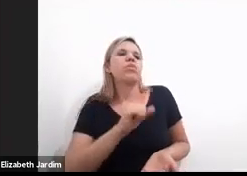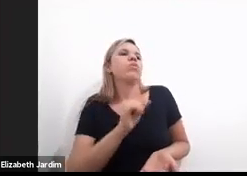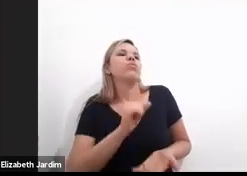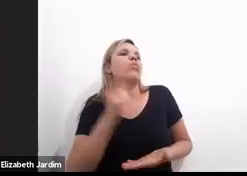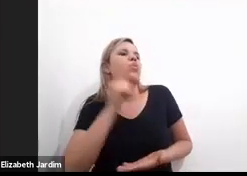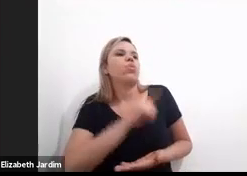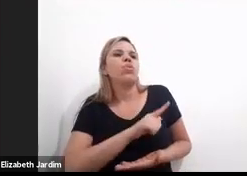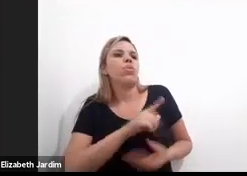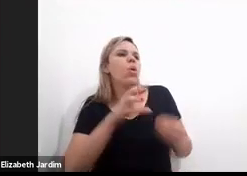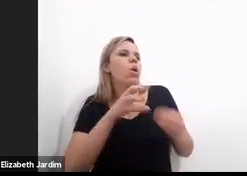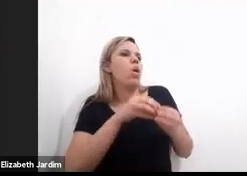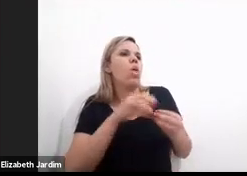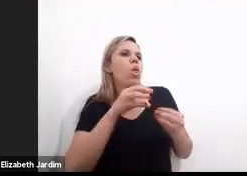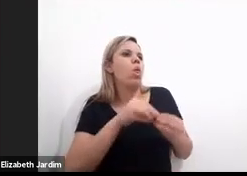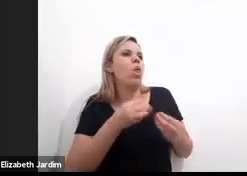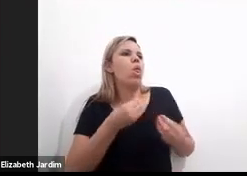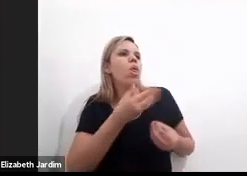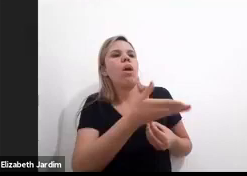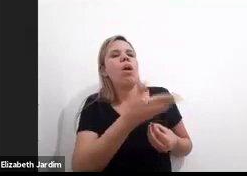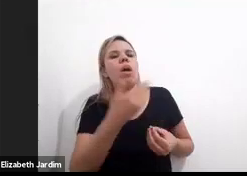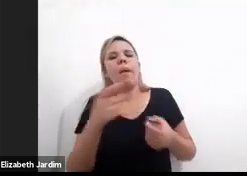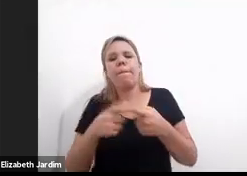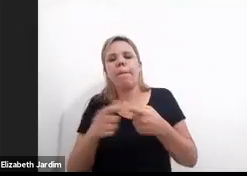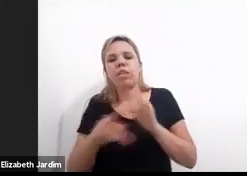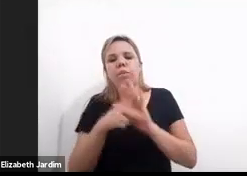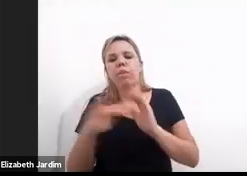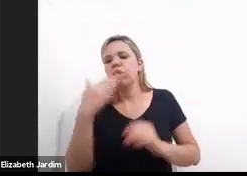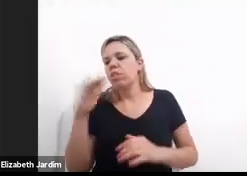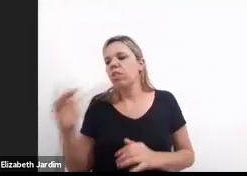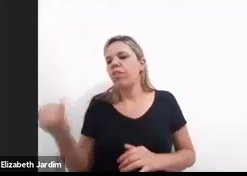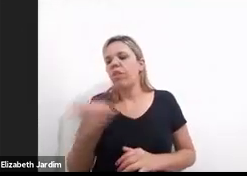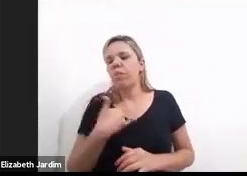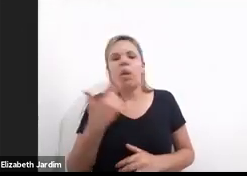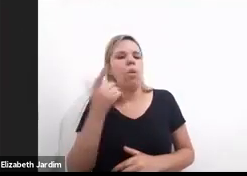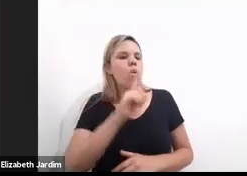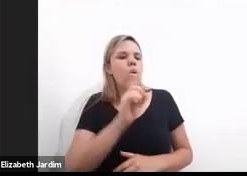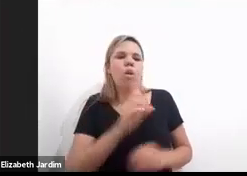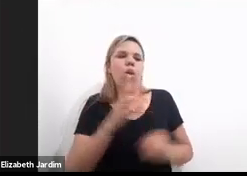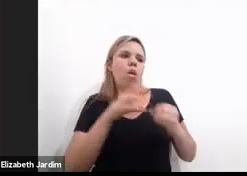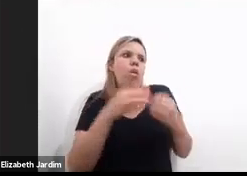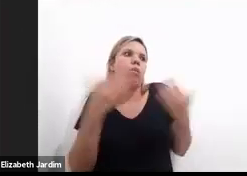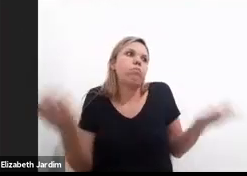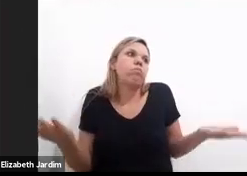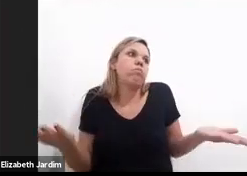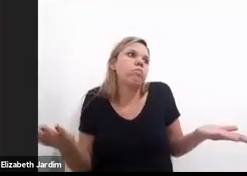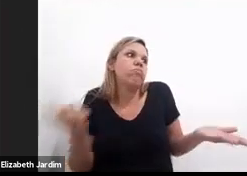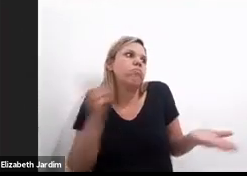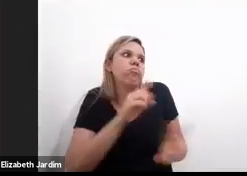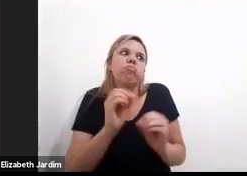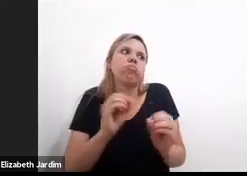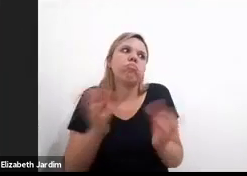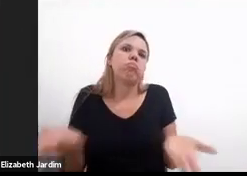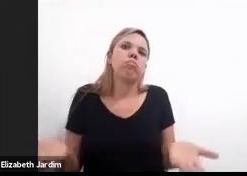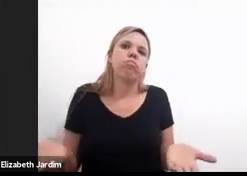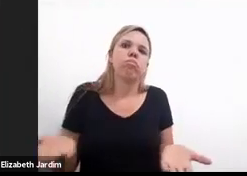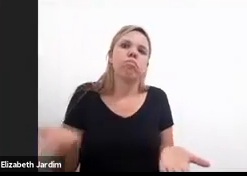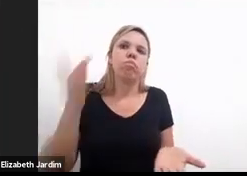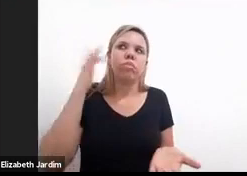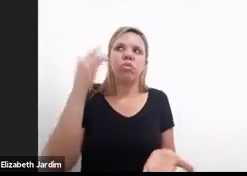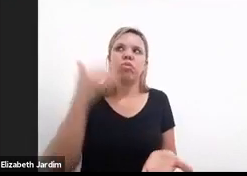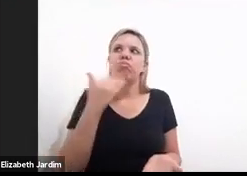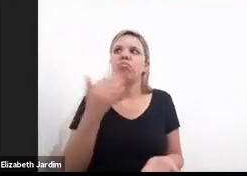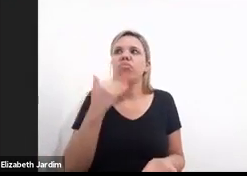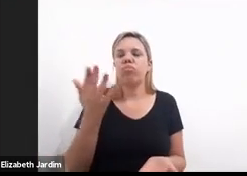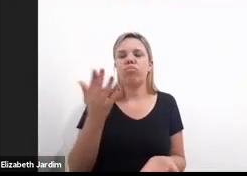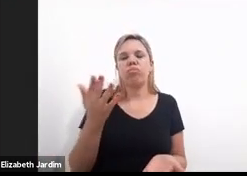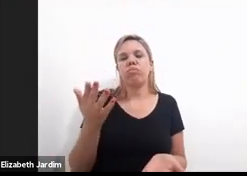amamentar ela, porque quando a pediatra falou que ela não ia mamar, então a gente já põe, então não vai conseguir, né? A gente achava que não tinha essa